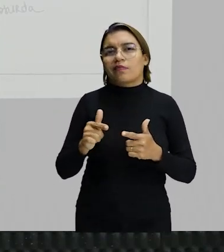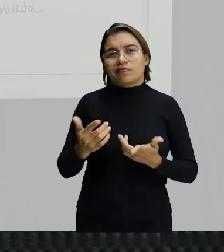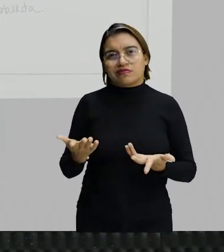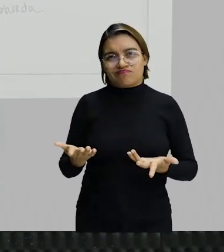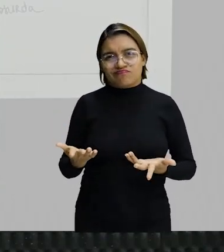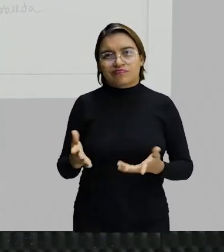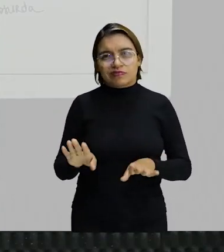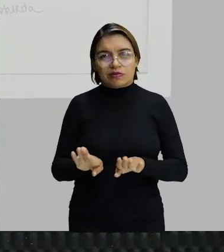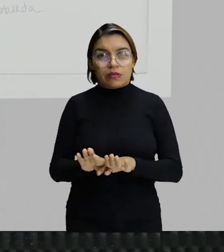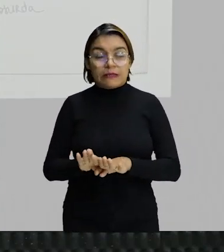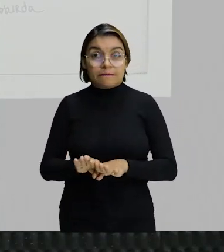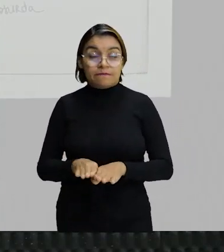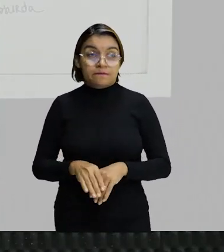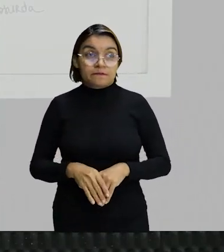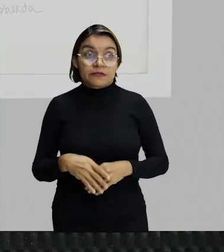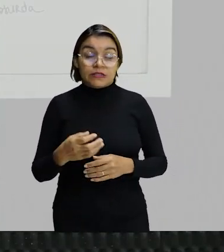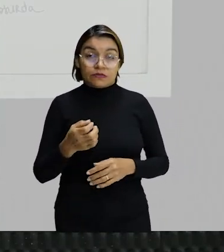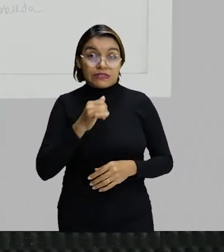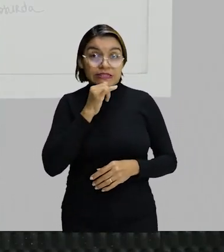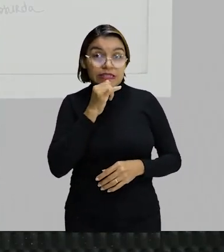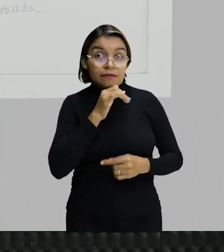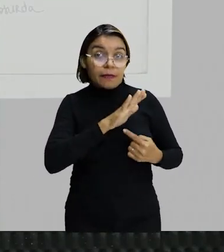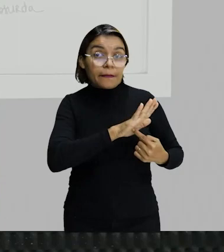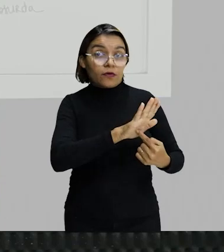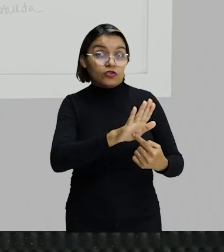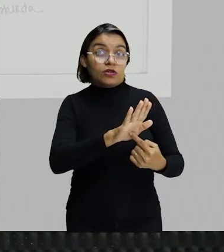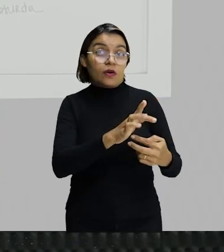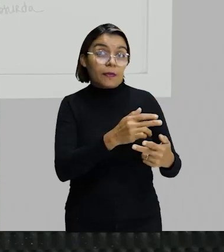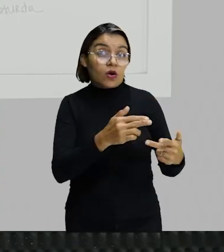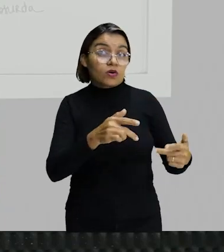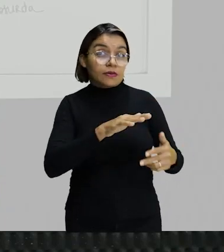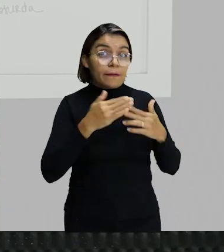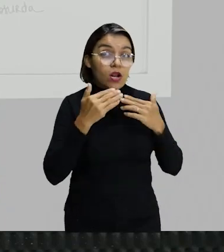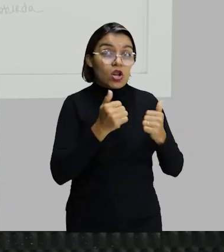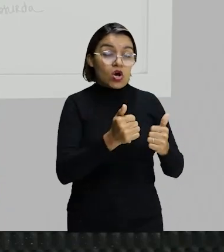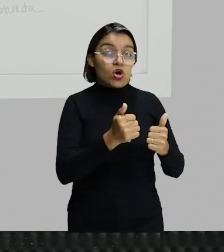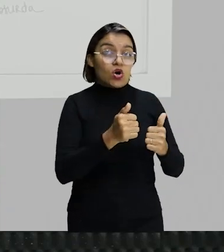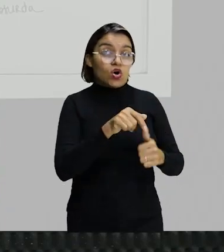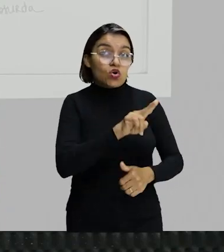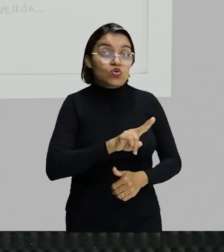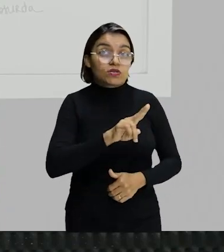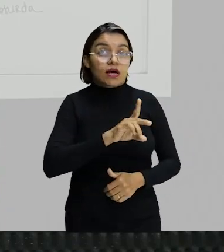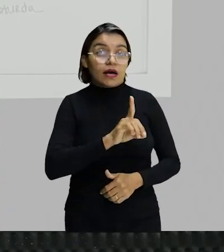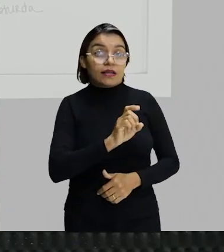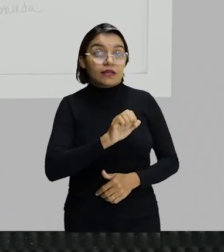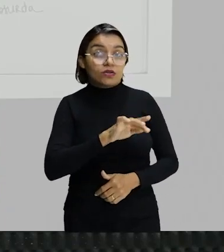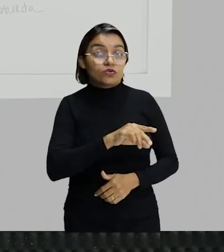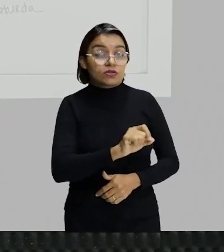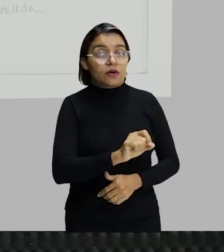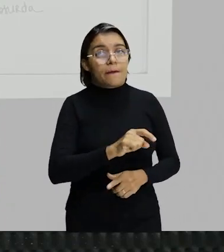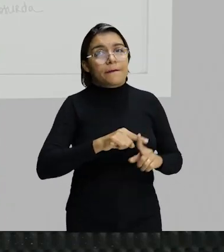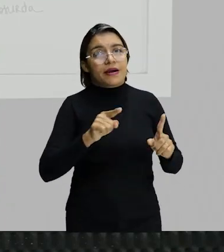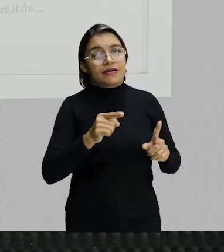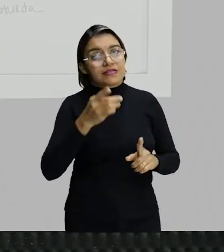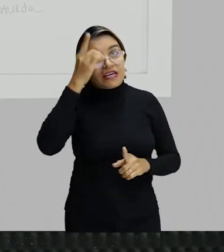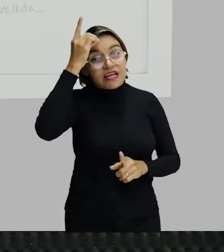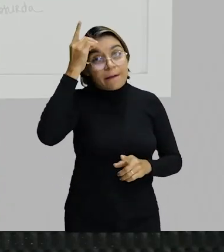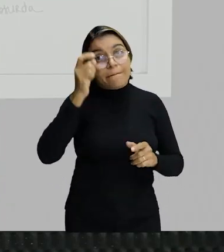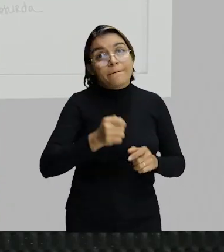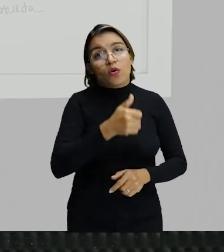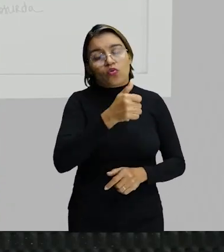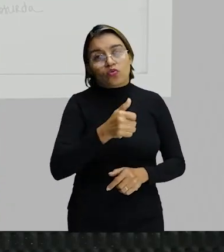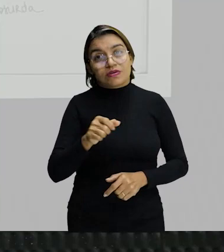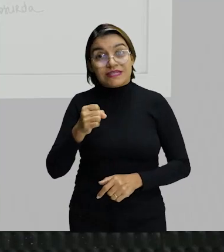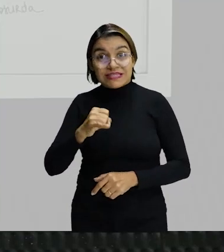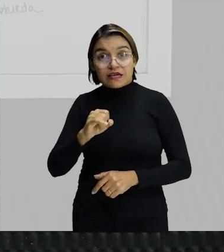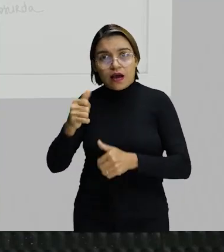veja só, se você quer demonstrar uma coisa, é melhor você usar a dedução, mas saiba que pouco será criado. Se você